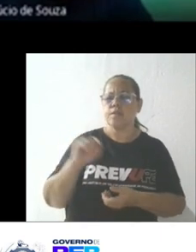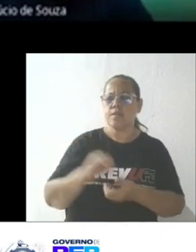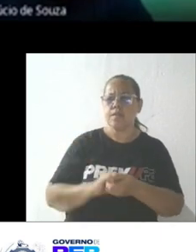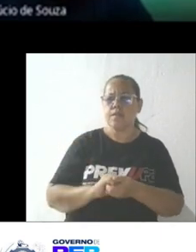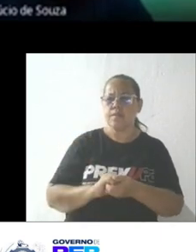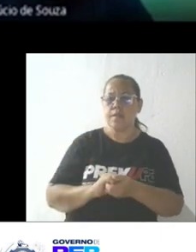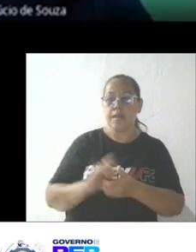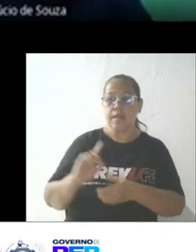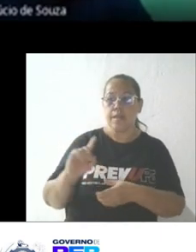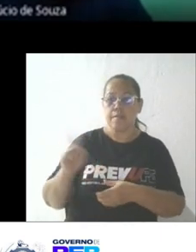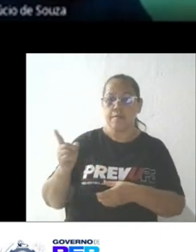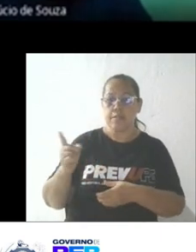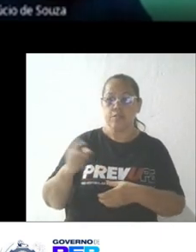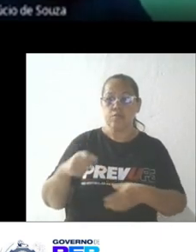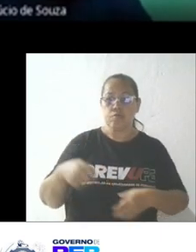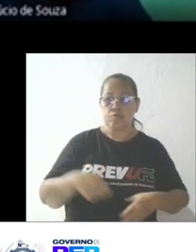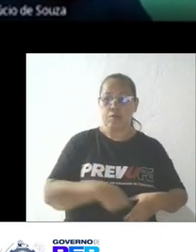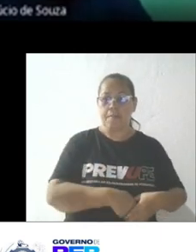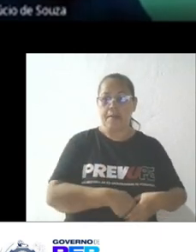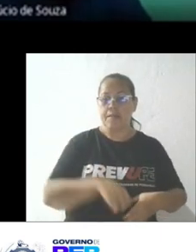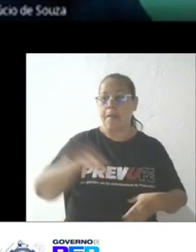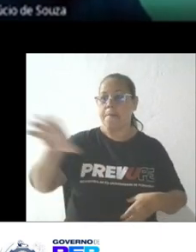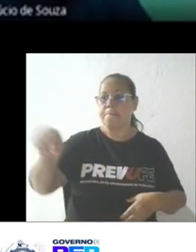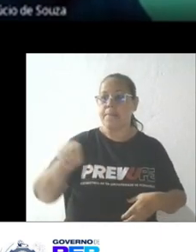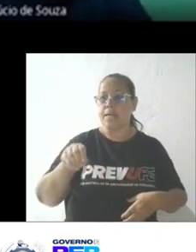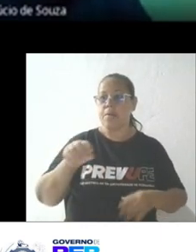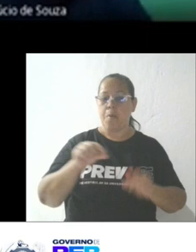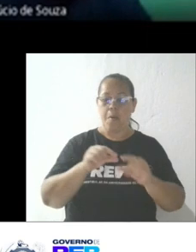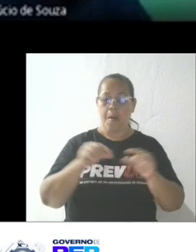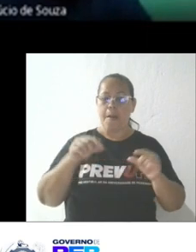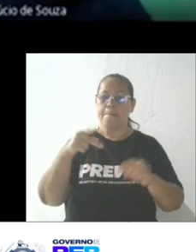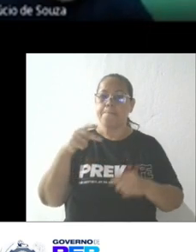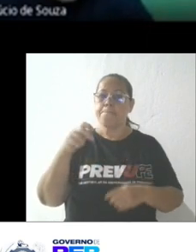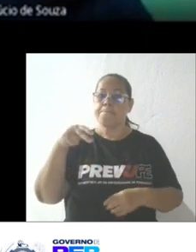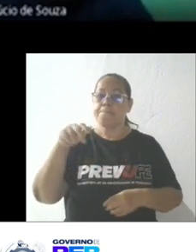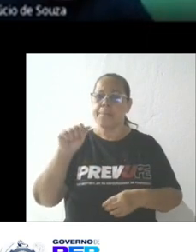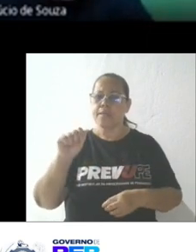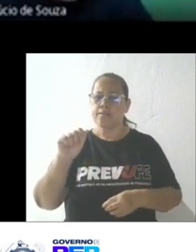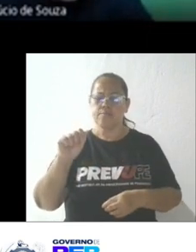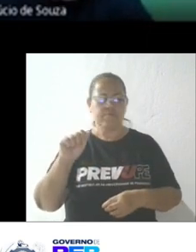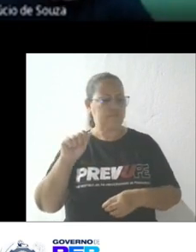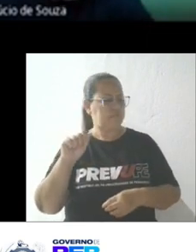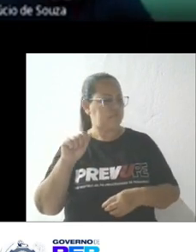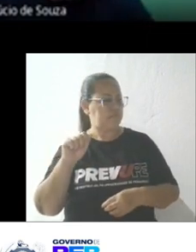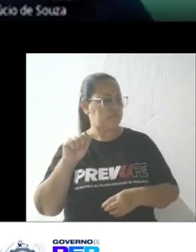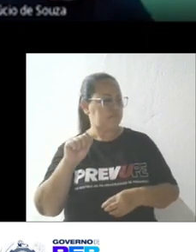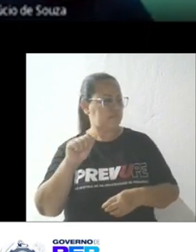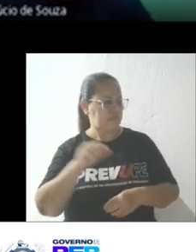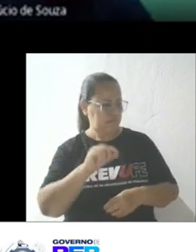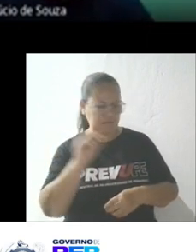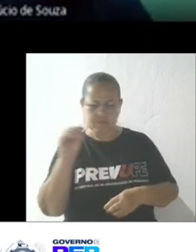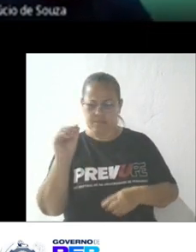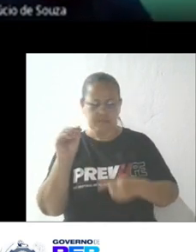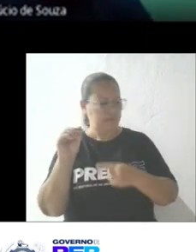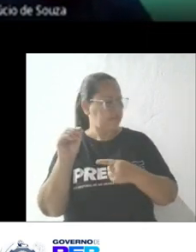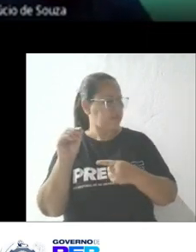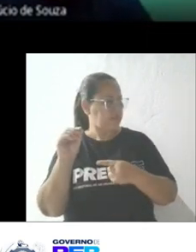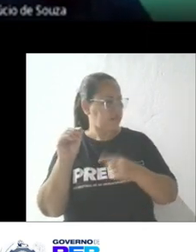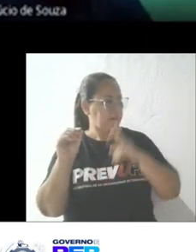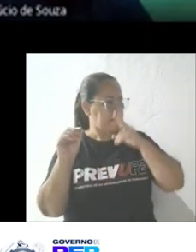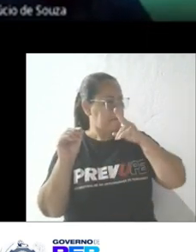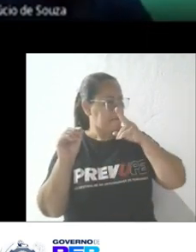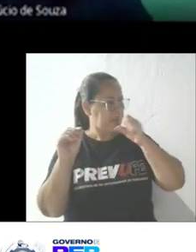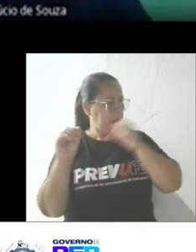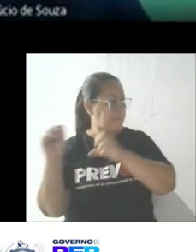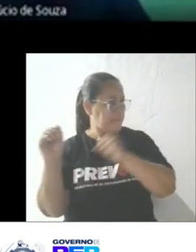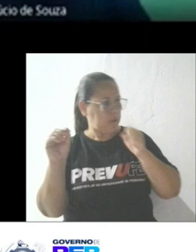espada e pegue esta pena H fala a pena é mais poderosa do